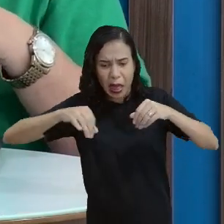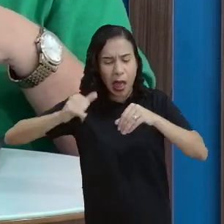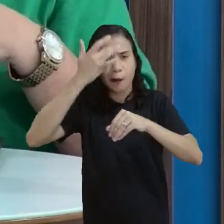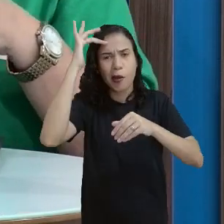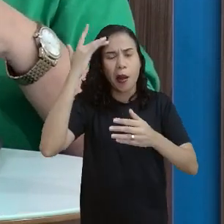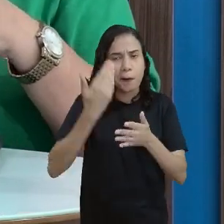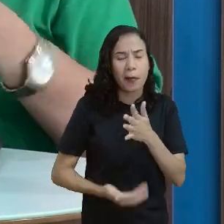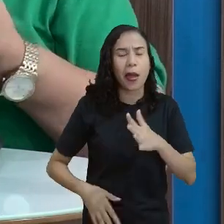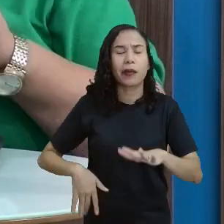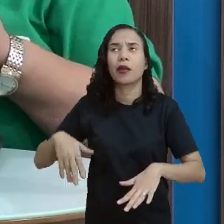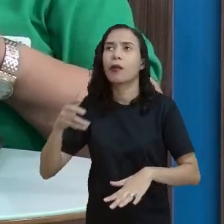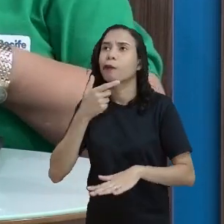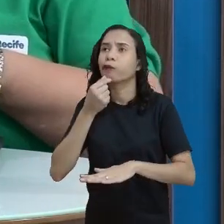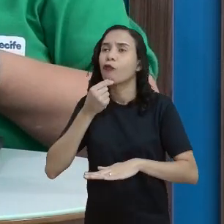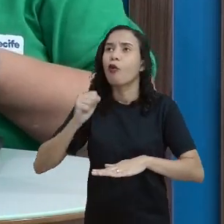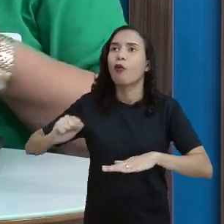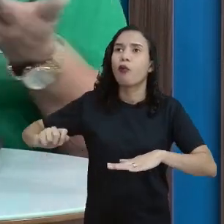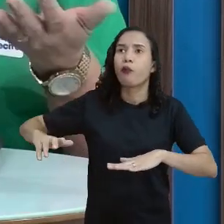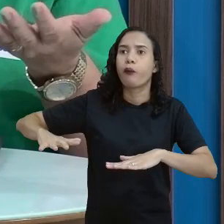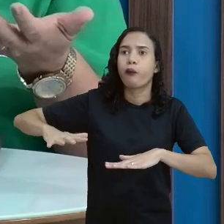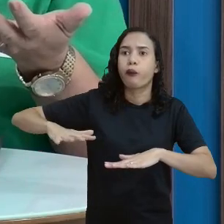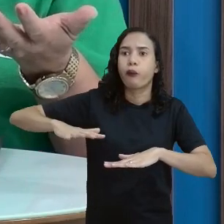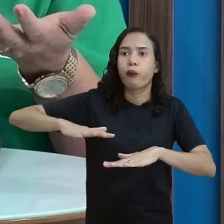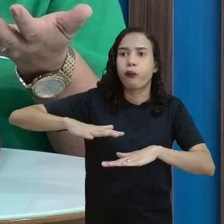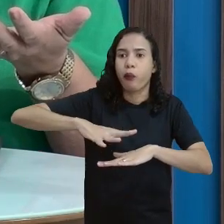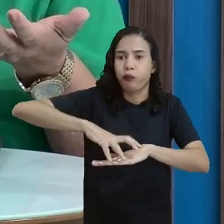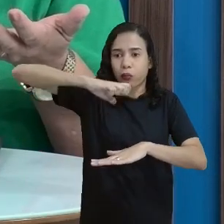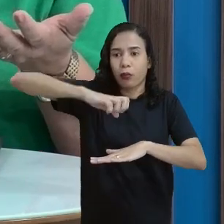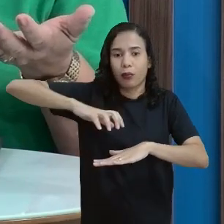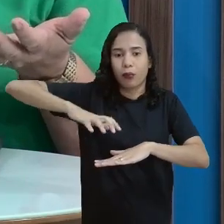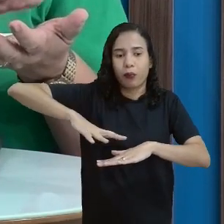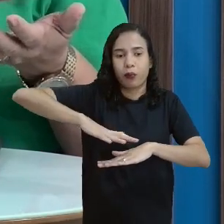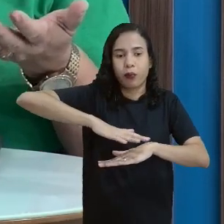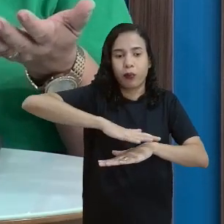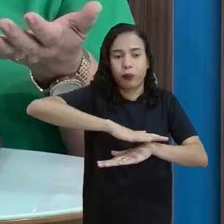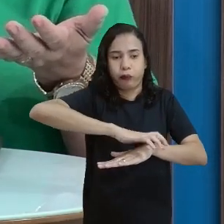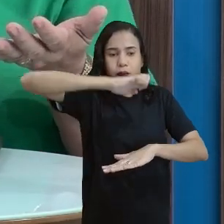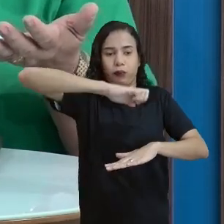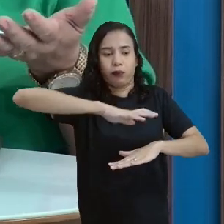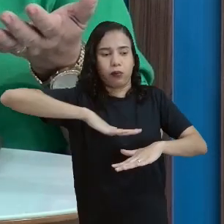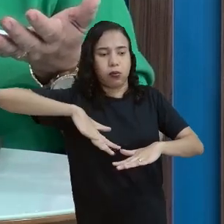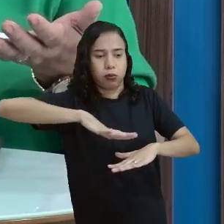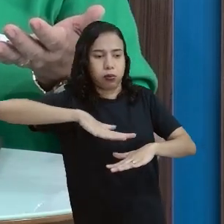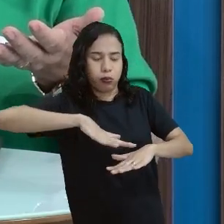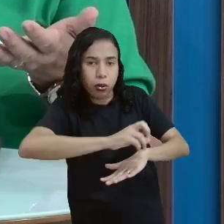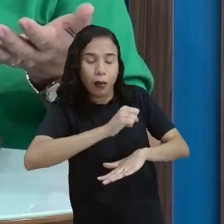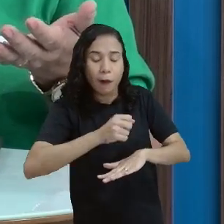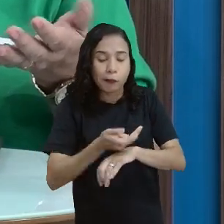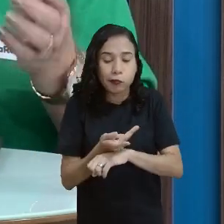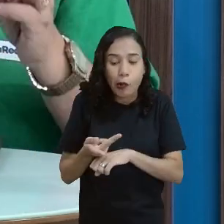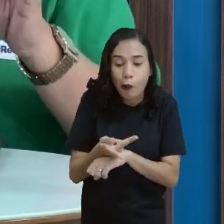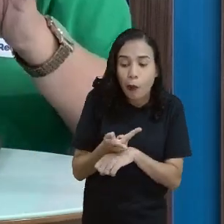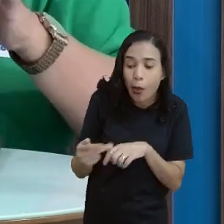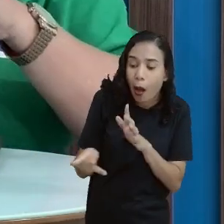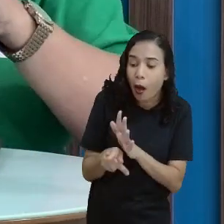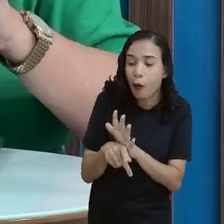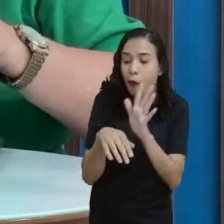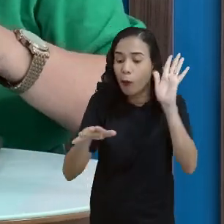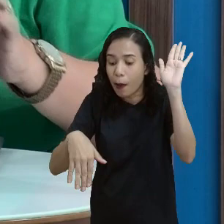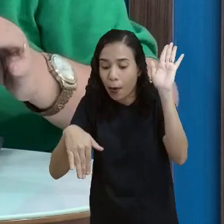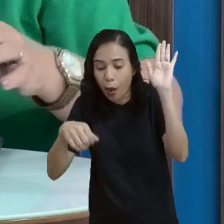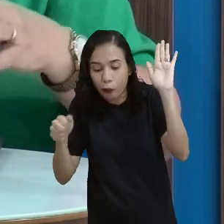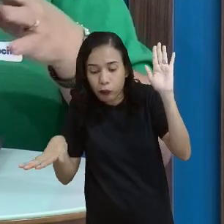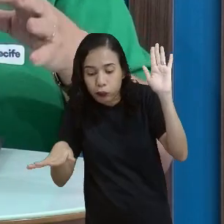né? Na praia, e era um campo magnético. Eita. Então, ele saía rasteando na areia e